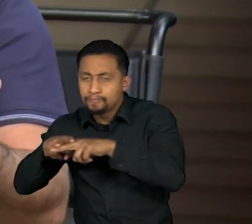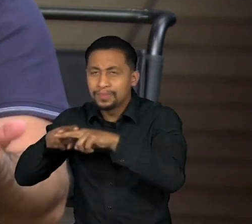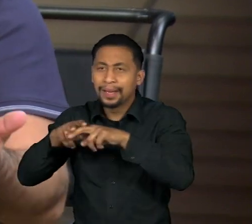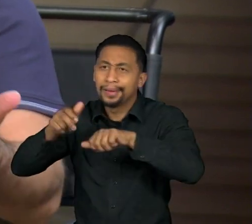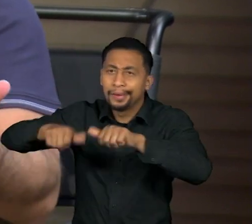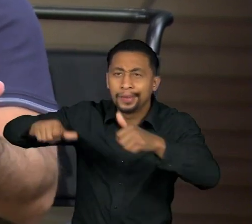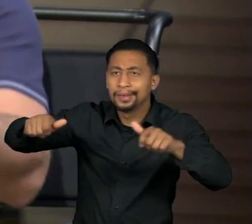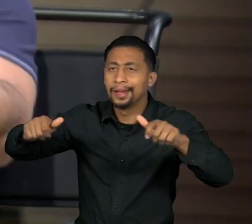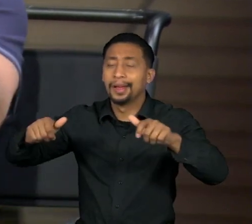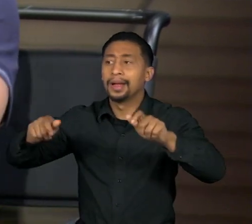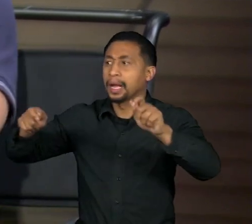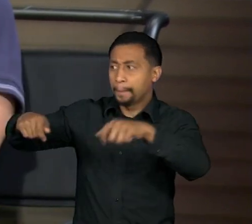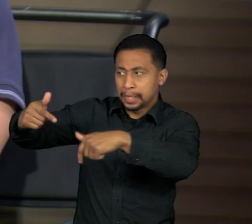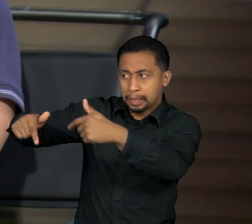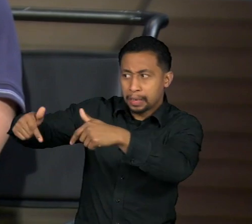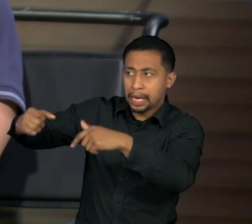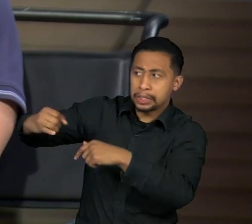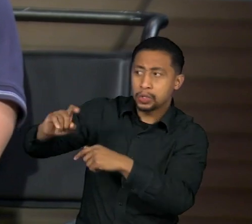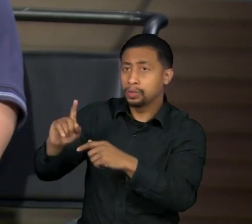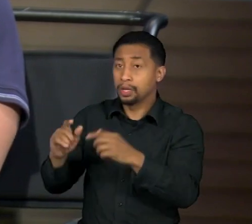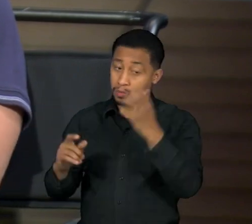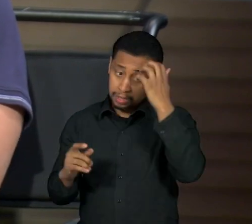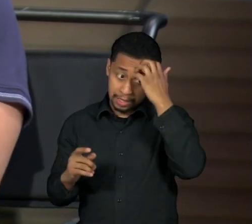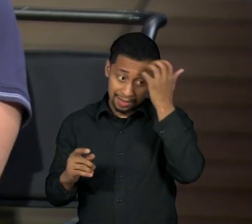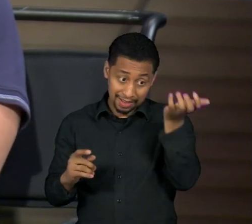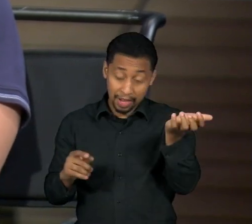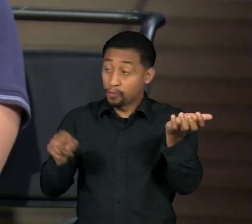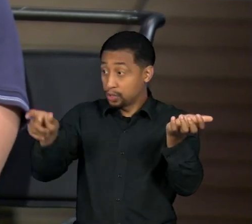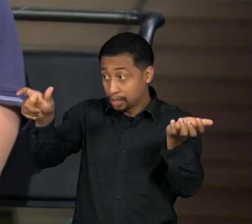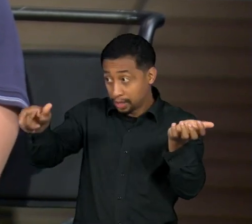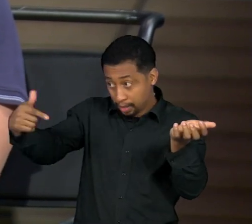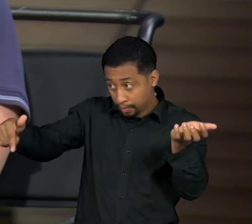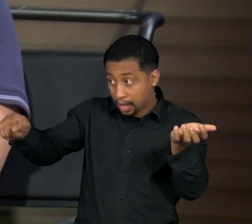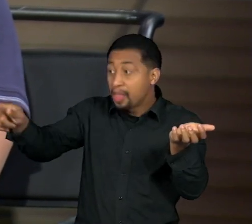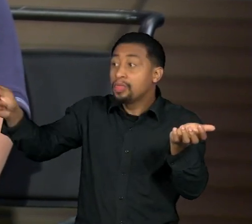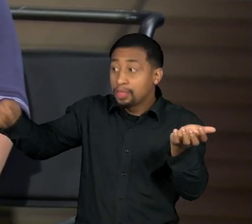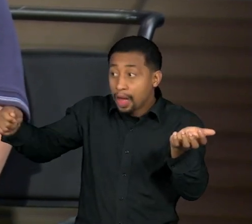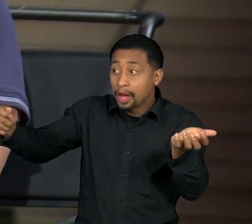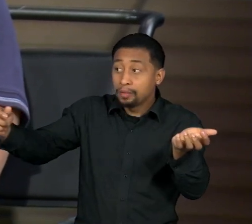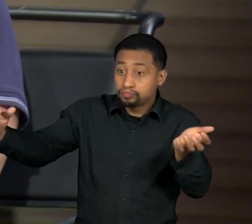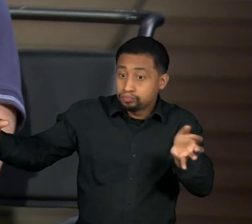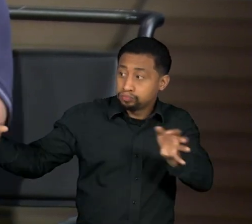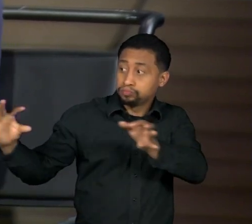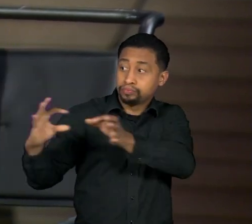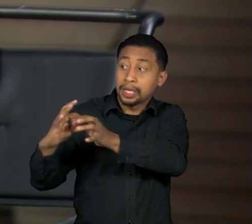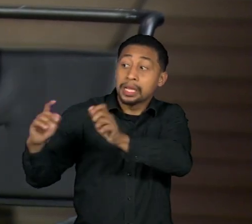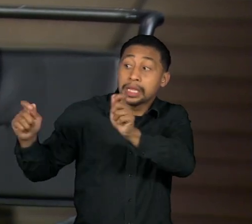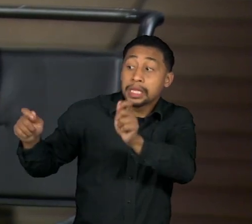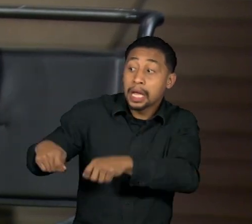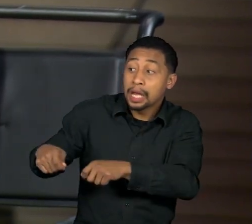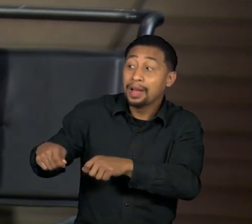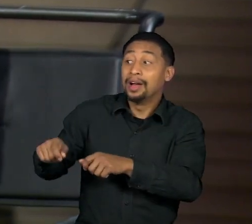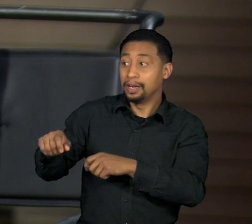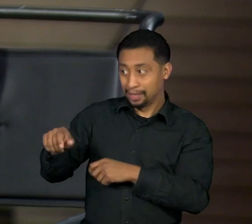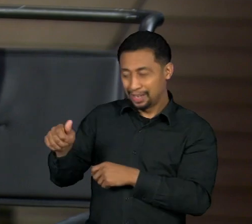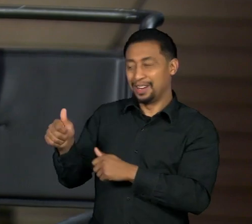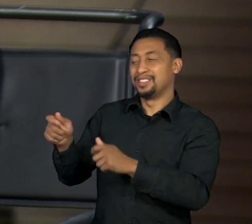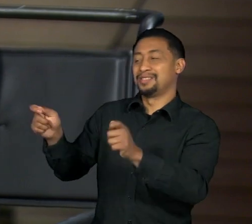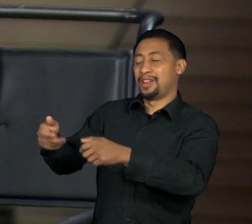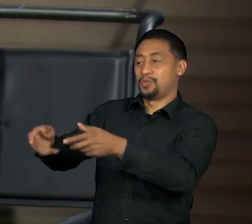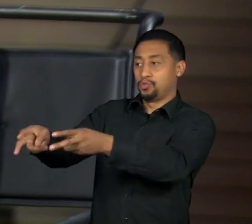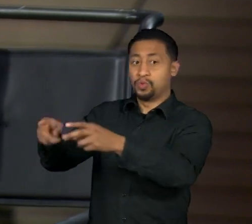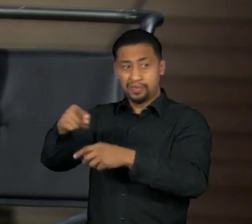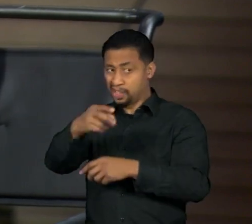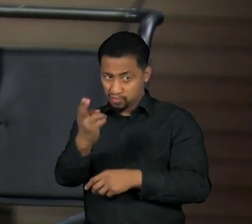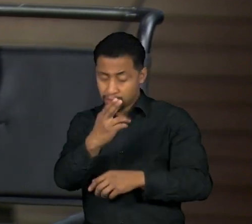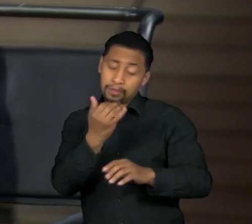pessoas não é por uma inteligência artificial seca, mas é por assim, dentro dessa equipe, quem é a melhor pessoa que utiliza? É o João. Então, o João,